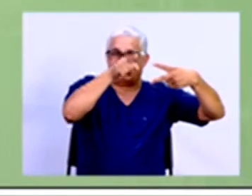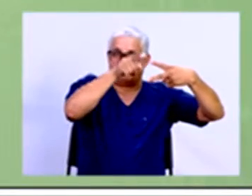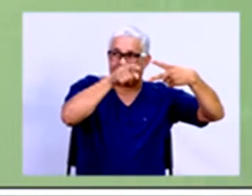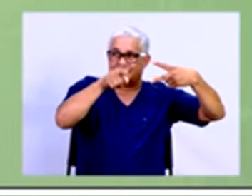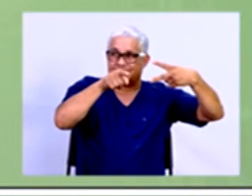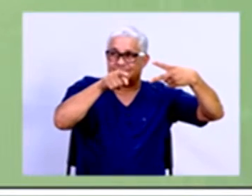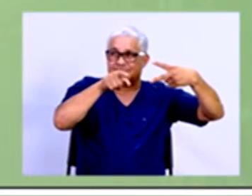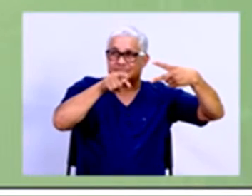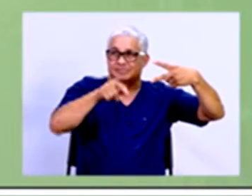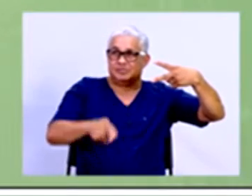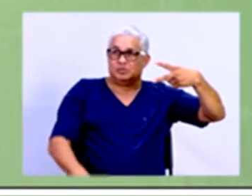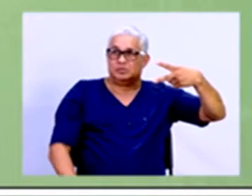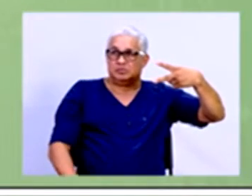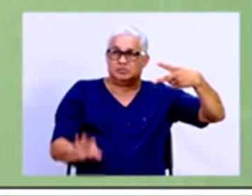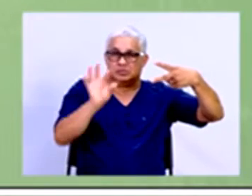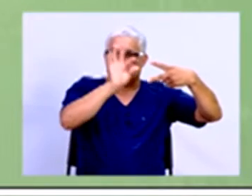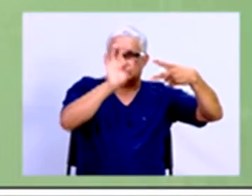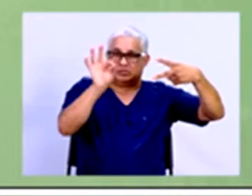Desvincular